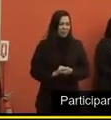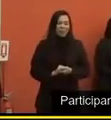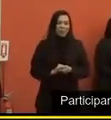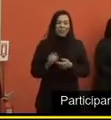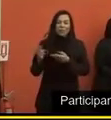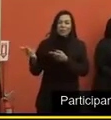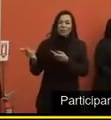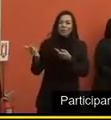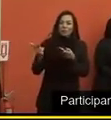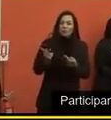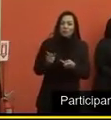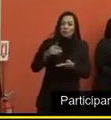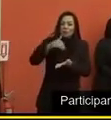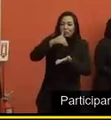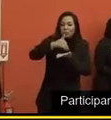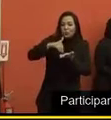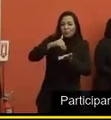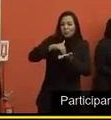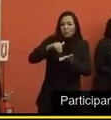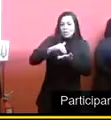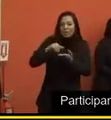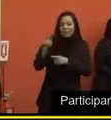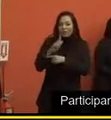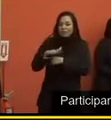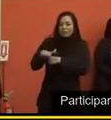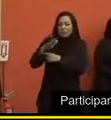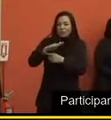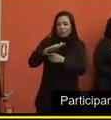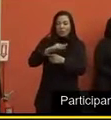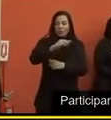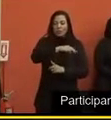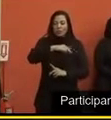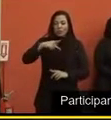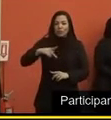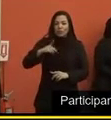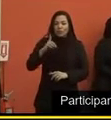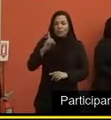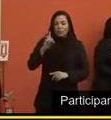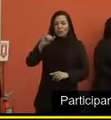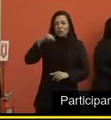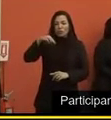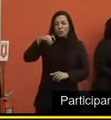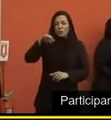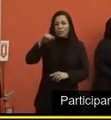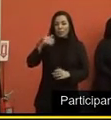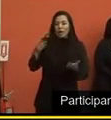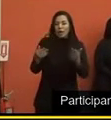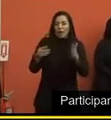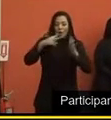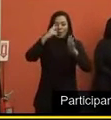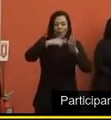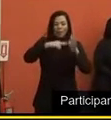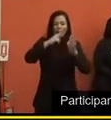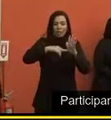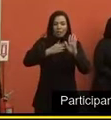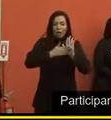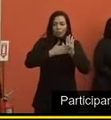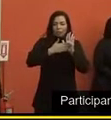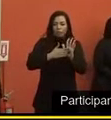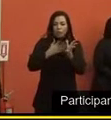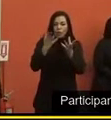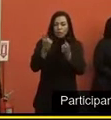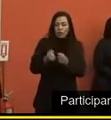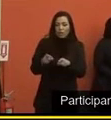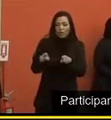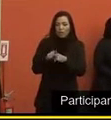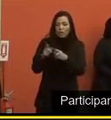Convidamos o secretário-geral do Ministério Público, doutor Dimitrios Viveiros Gonçalves, para fazer a leitura do termo de posse e